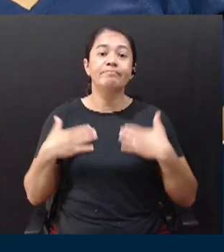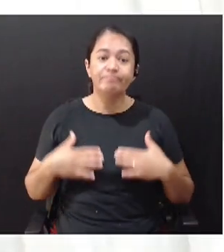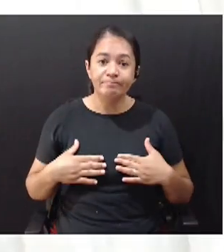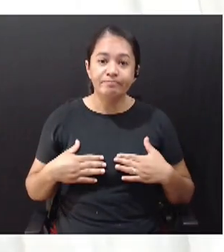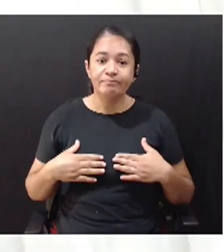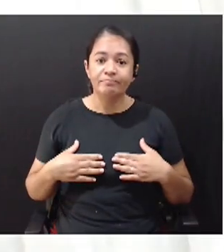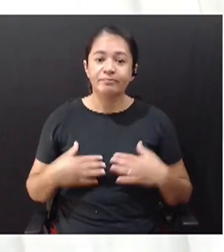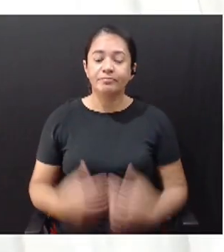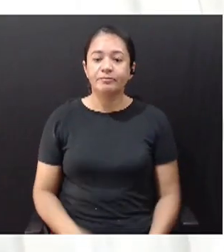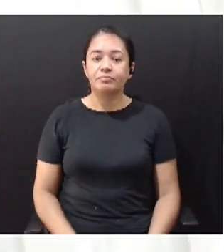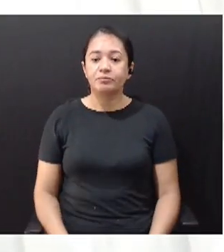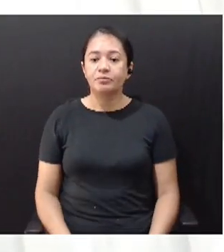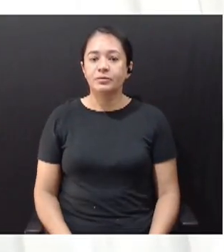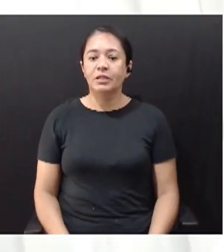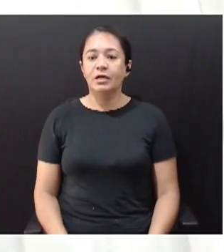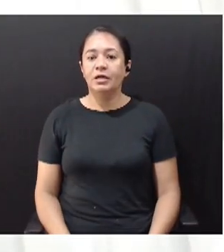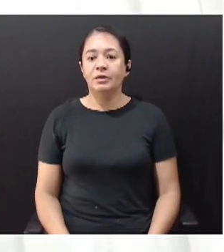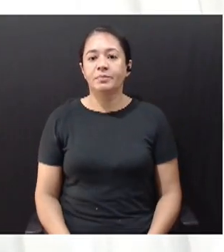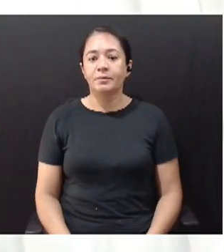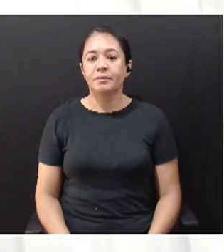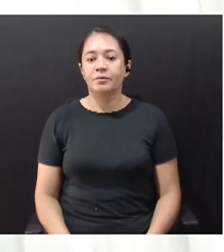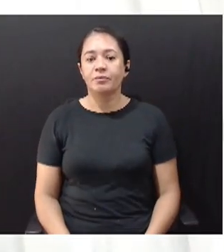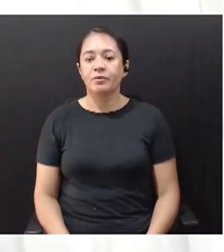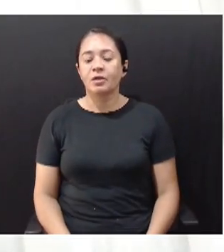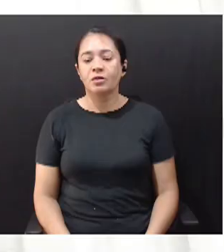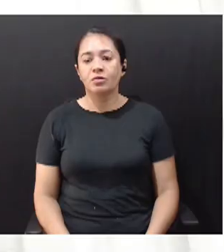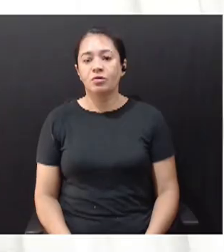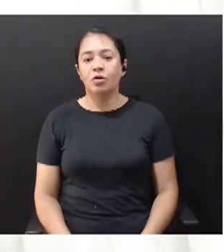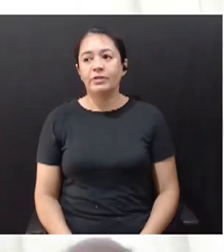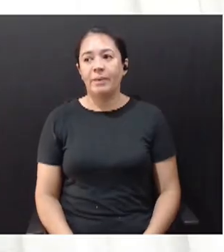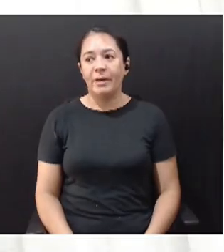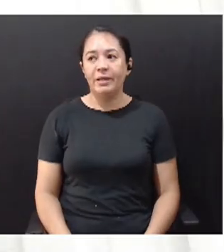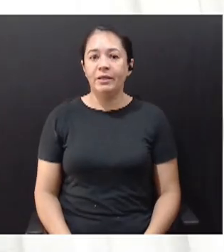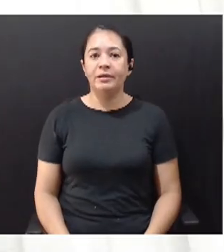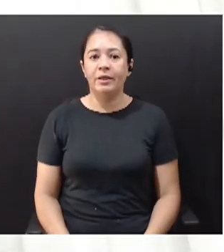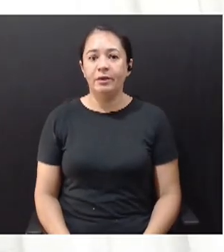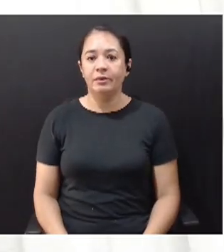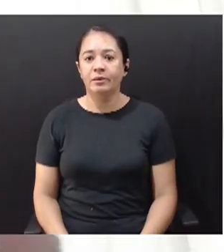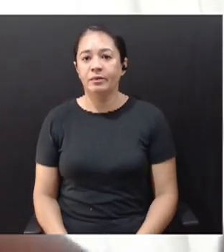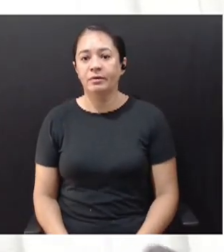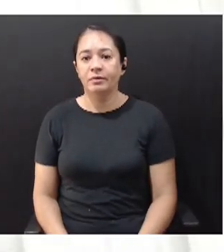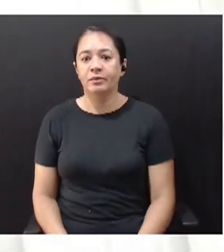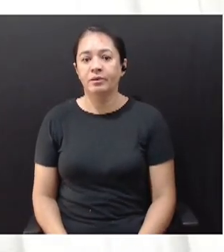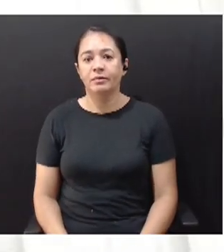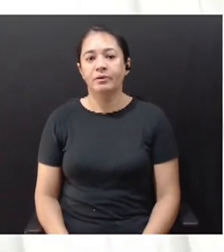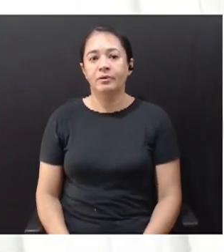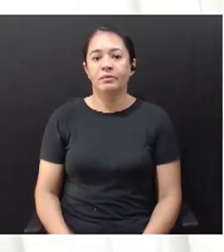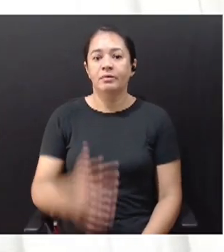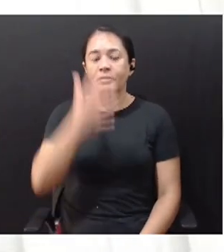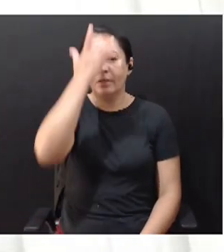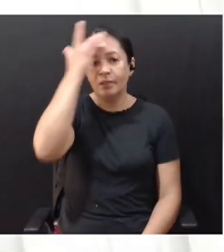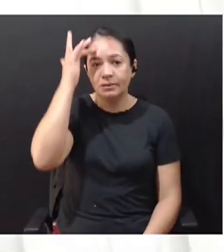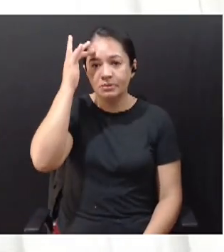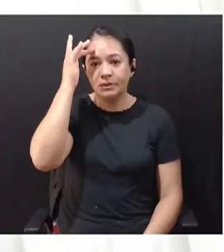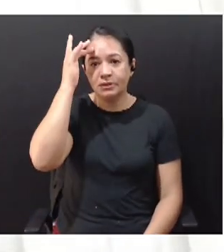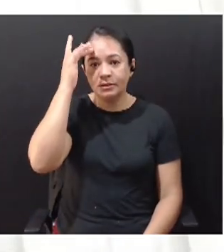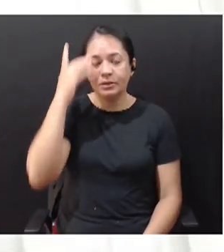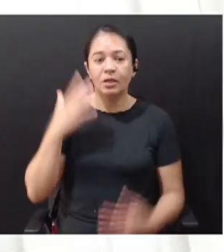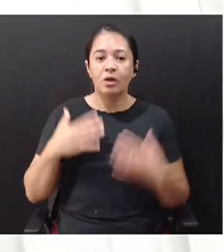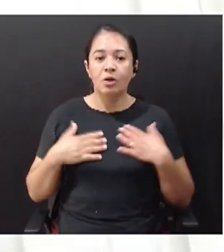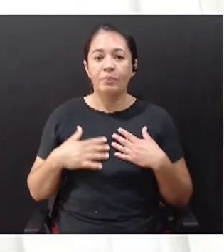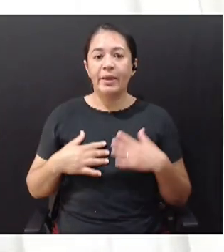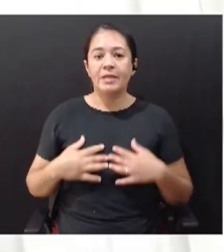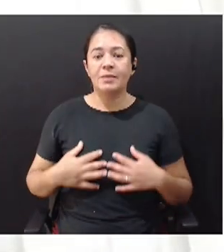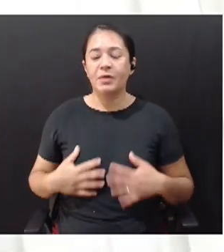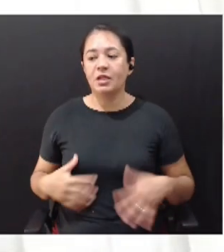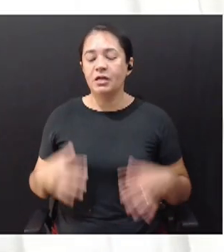Rúbia, seria muito individual para cada um, né? Tem Uhum, pessoas que descansam